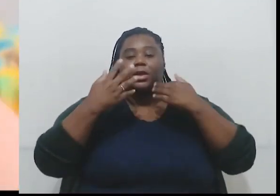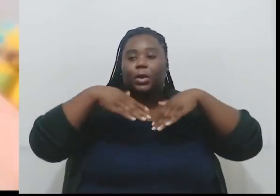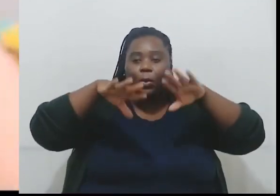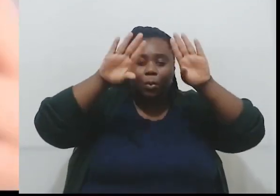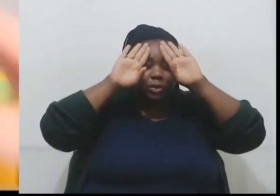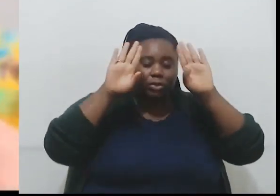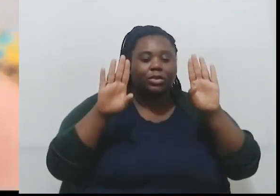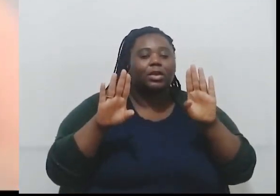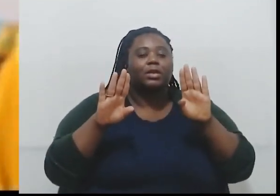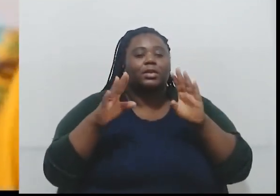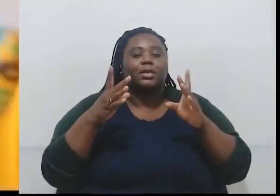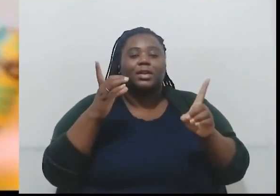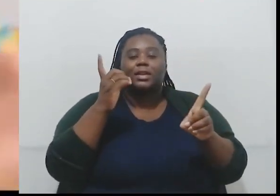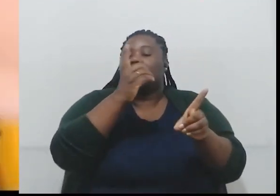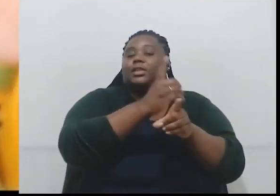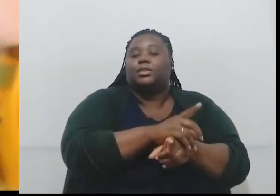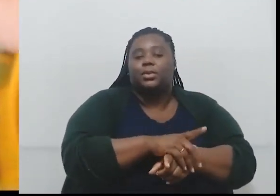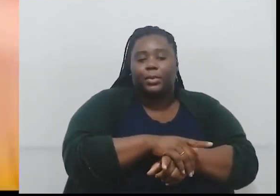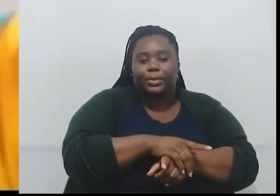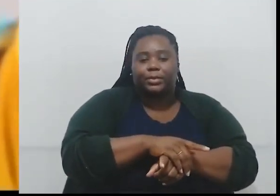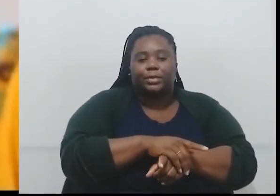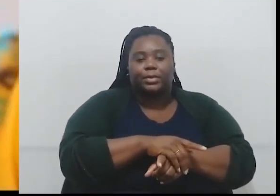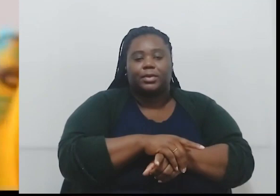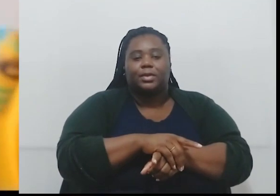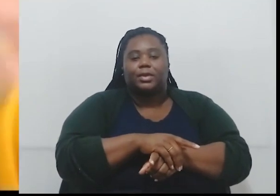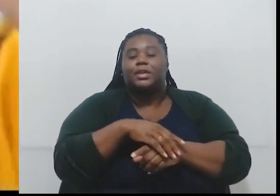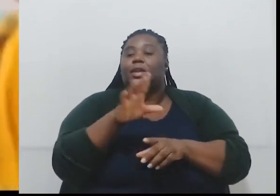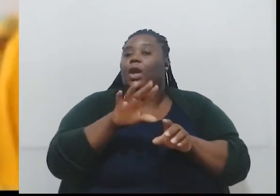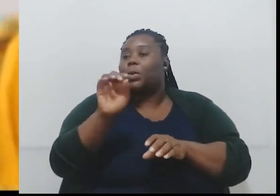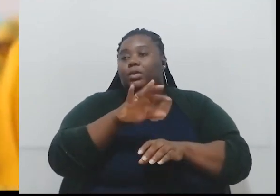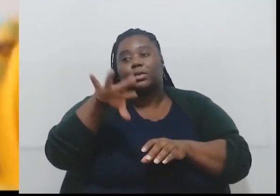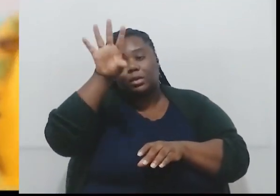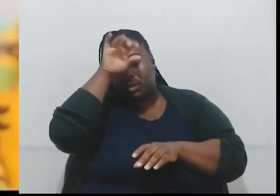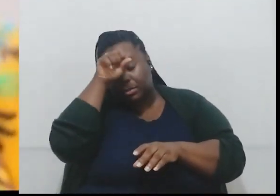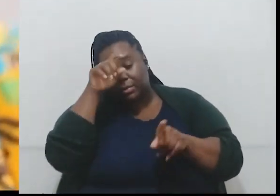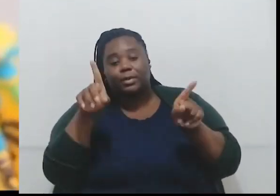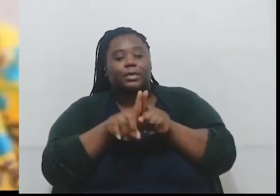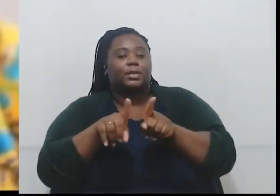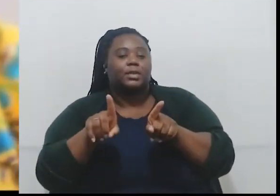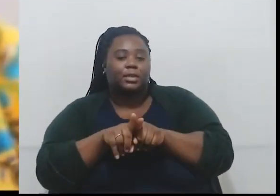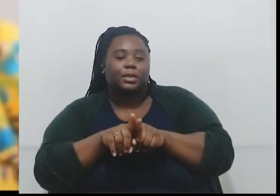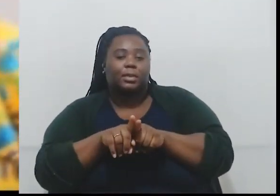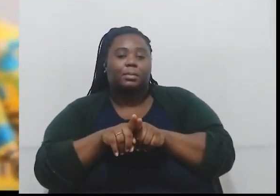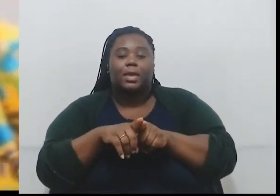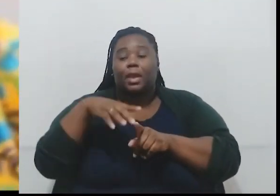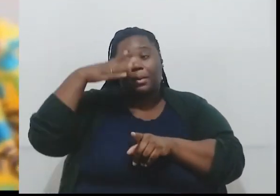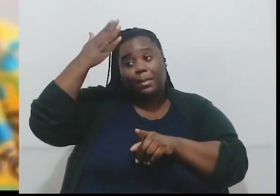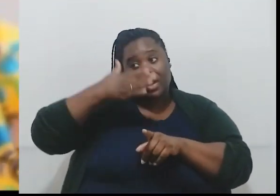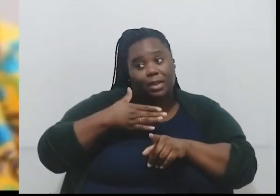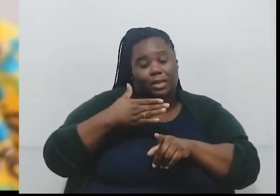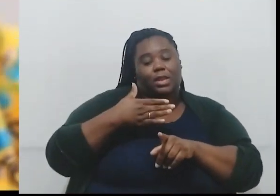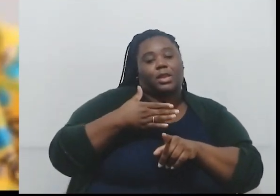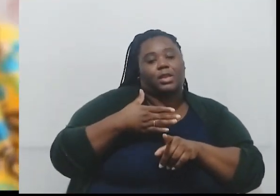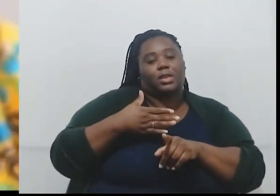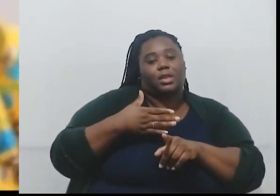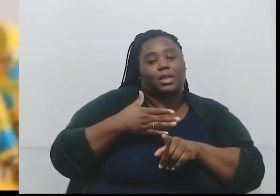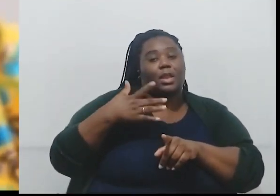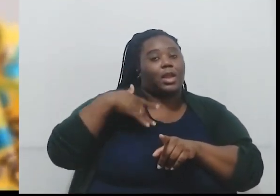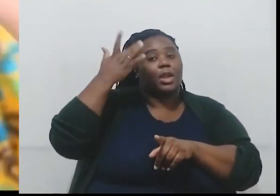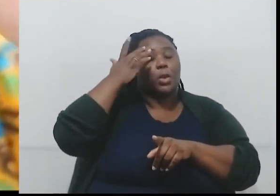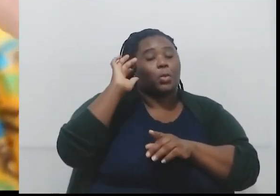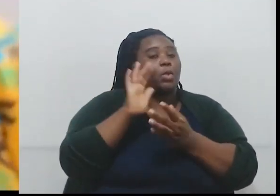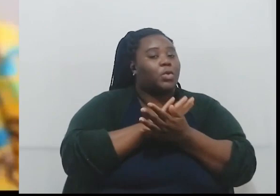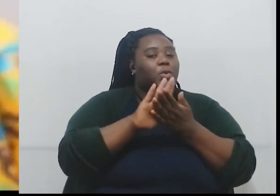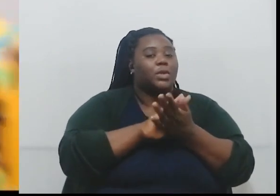Orixá, desse encontro que veio pelo candomblé, e a presença de Oxumaré. Então, assim, eu acho que eu não sou nada se eu não